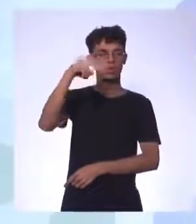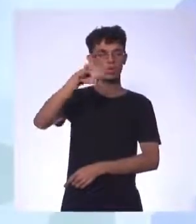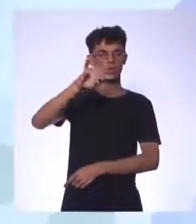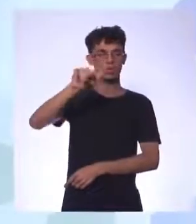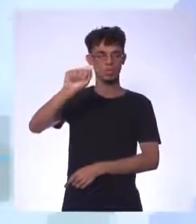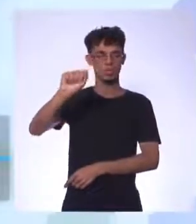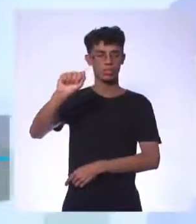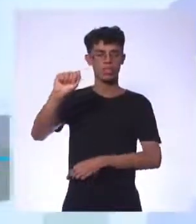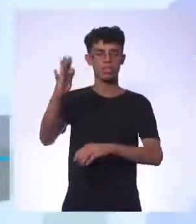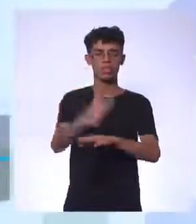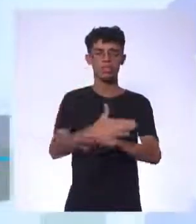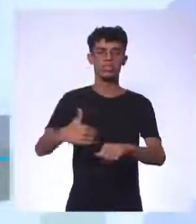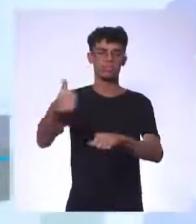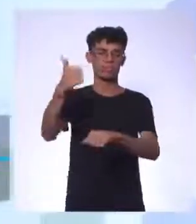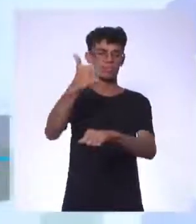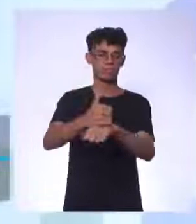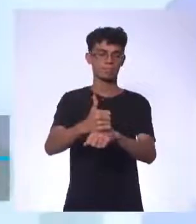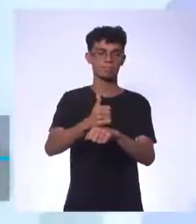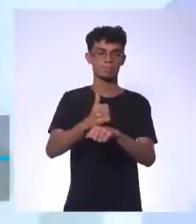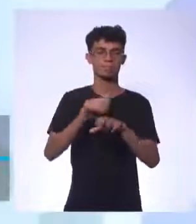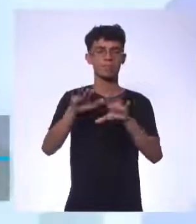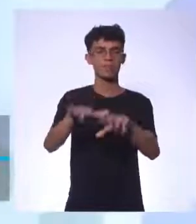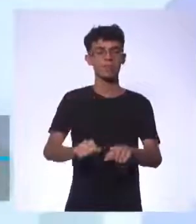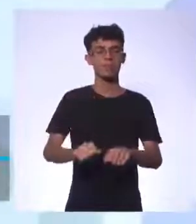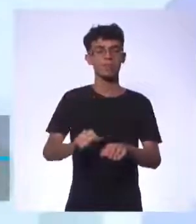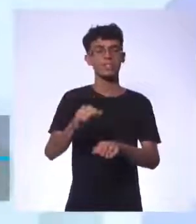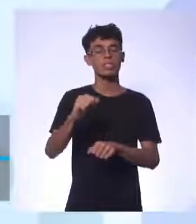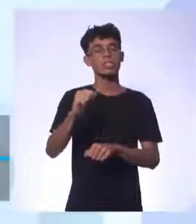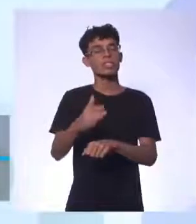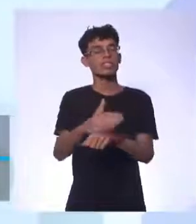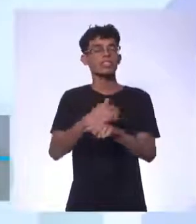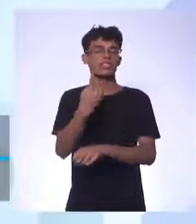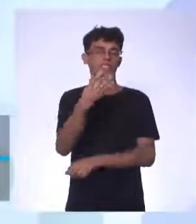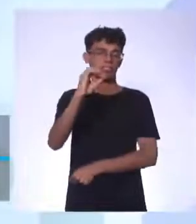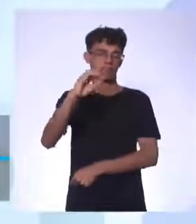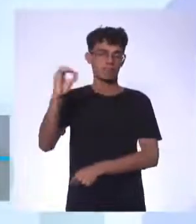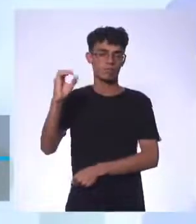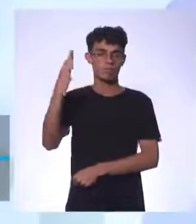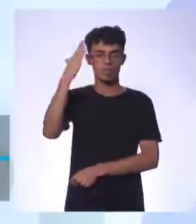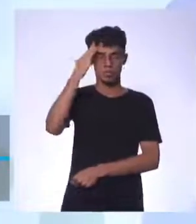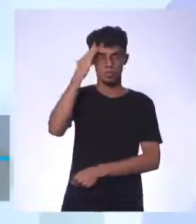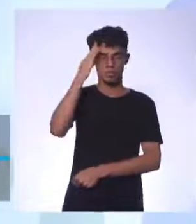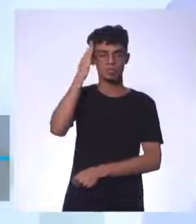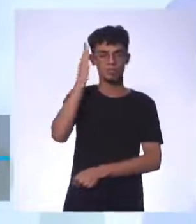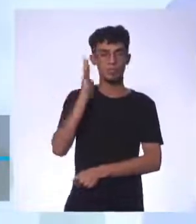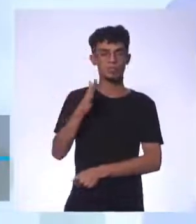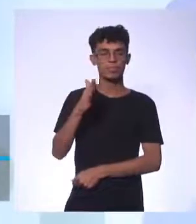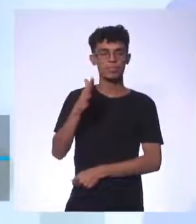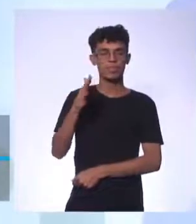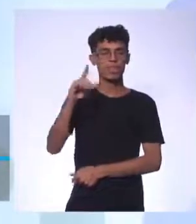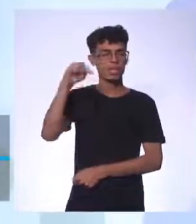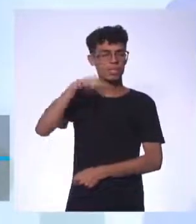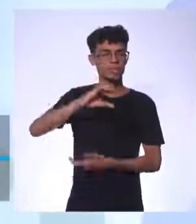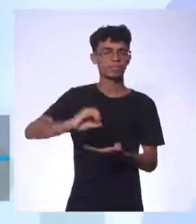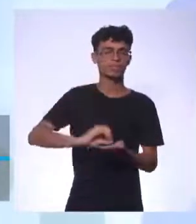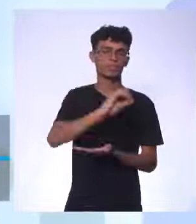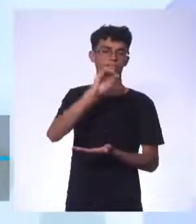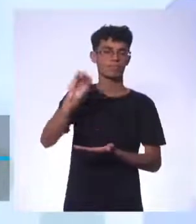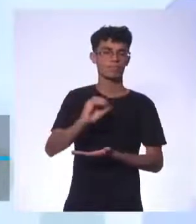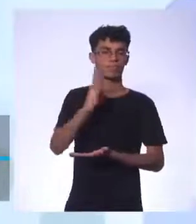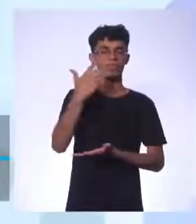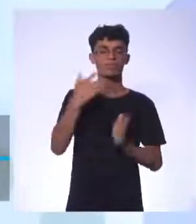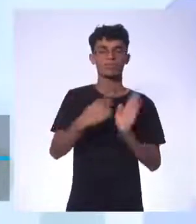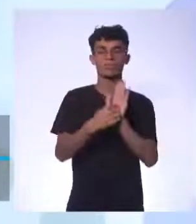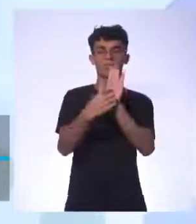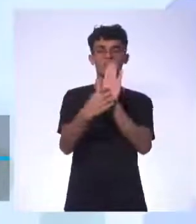lá, 100 anos antes, nós tivemos a Conjuração Mineira. Nós sabemos, nós vimos isso aqui no Centro de Mídias, que uma